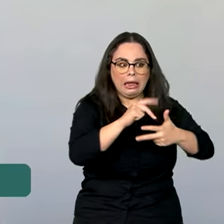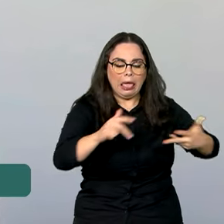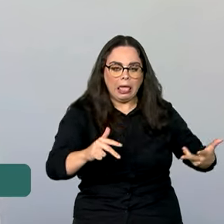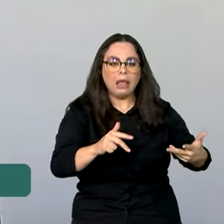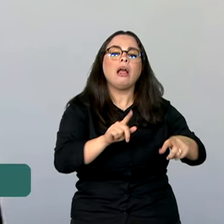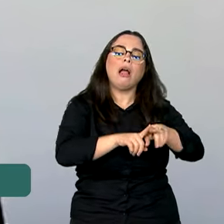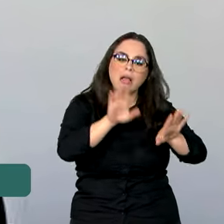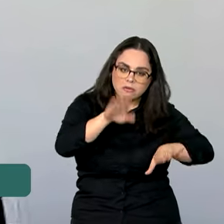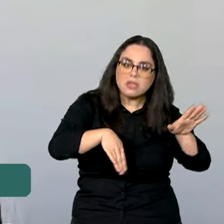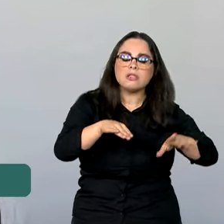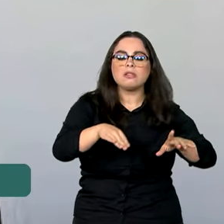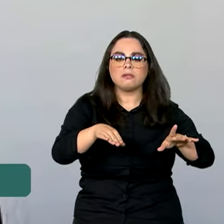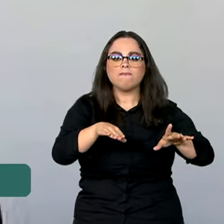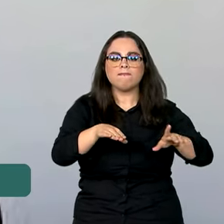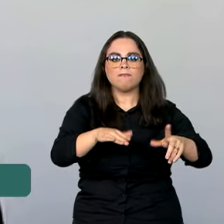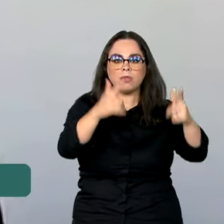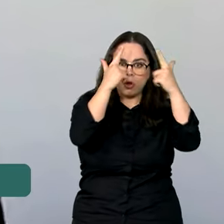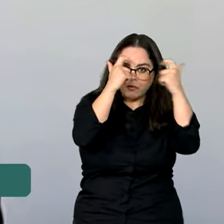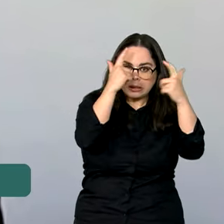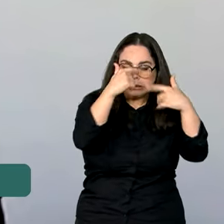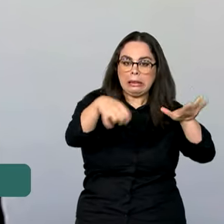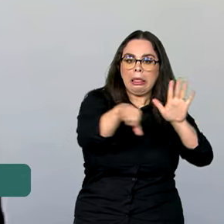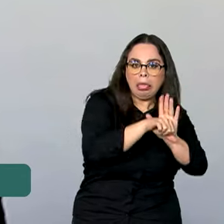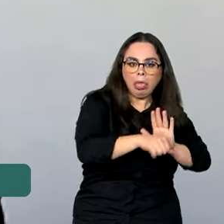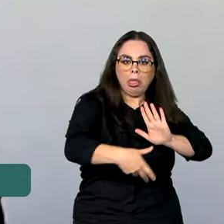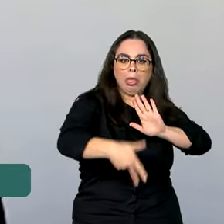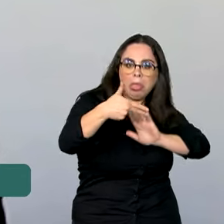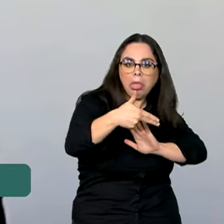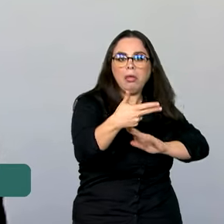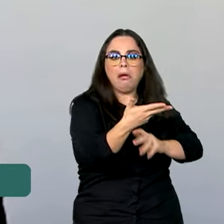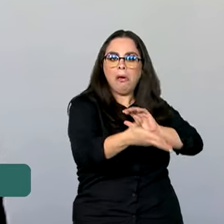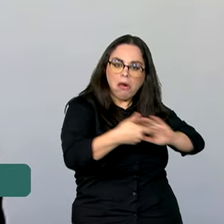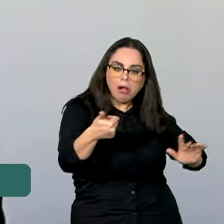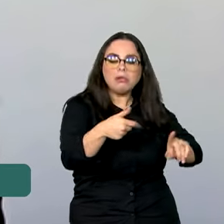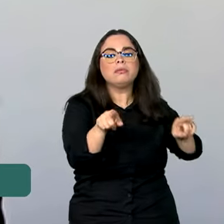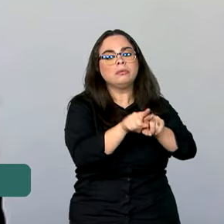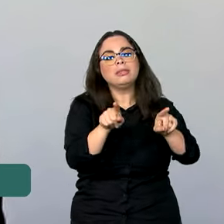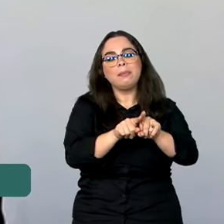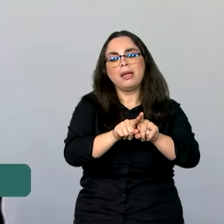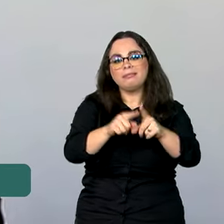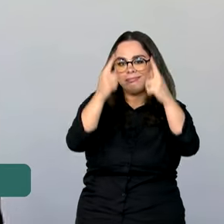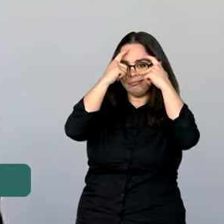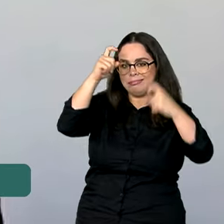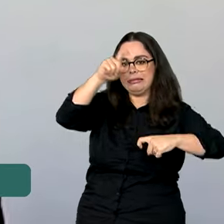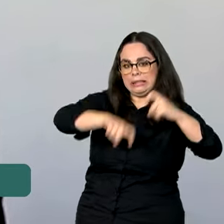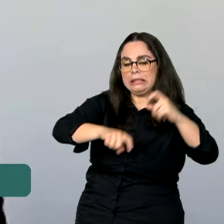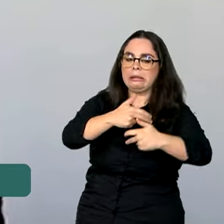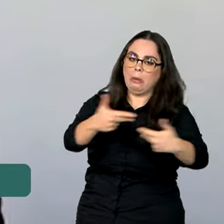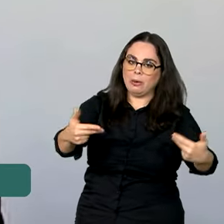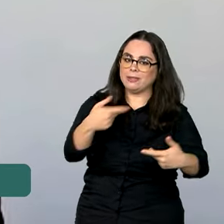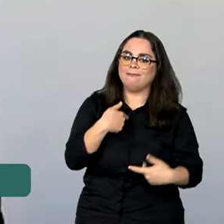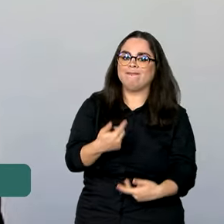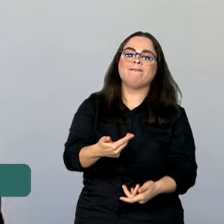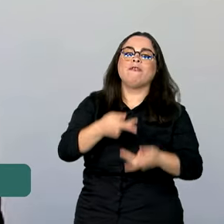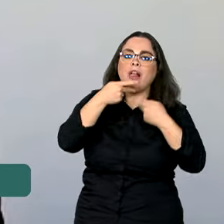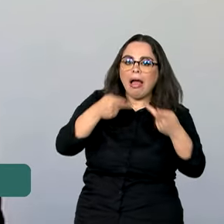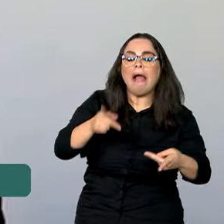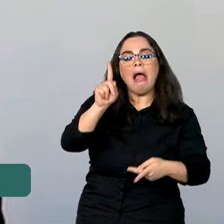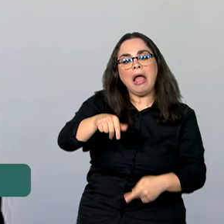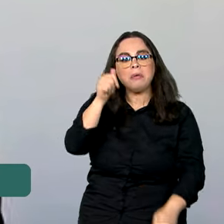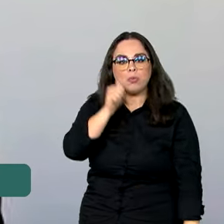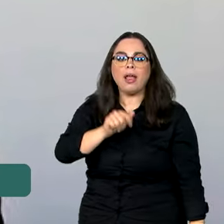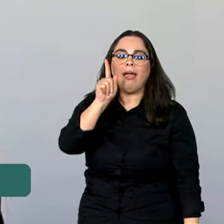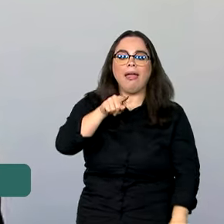Seja até a violência, um crime, um assalto, alguma assim, até como uma violência sexual, né? Que não tem como negar que as mulheres